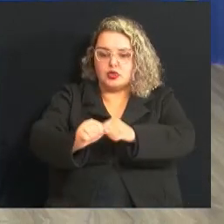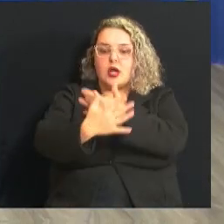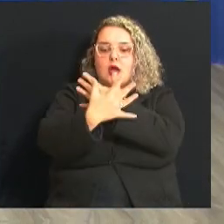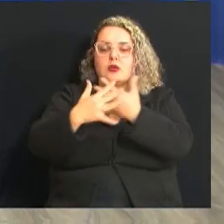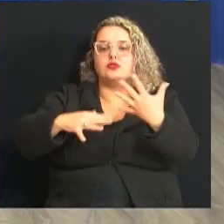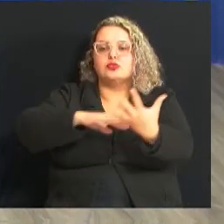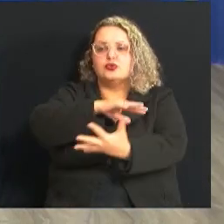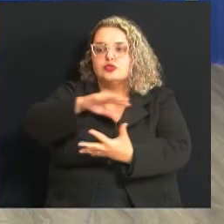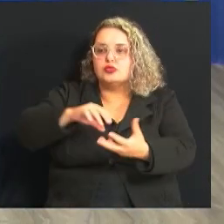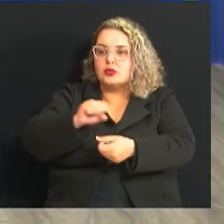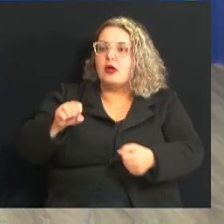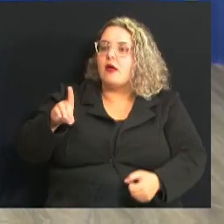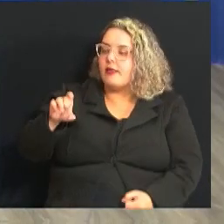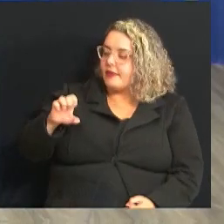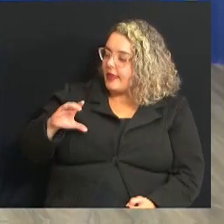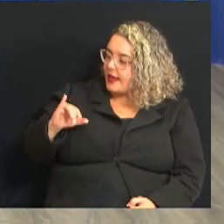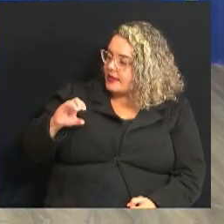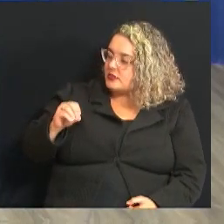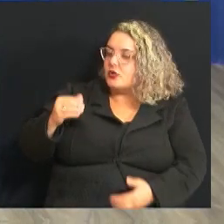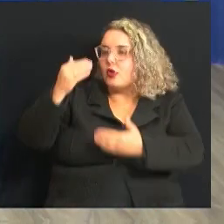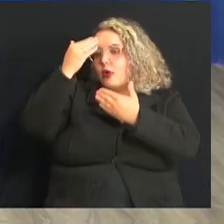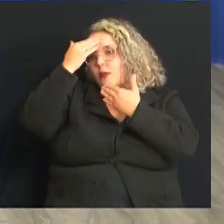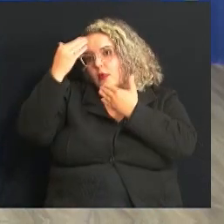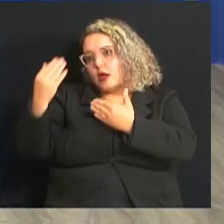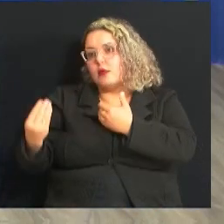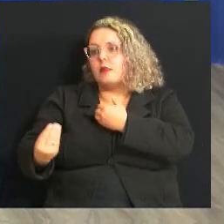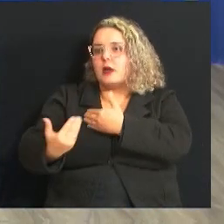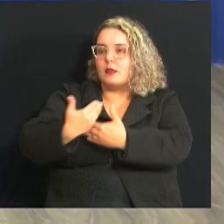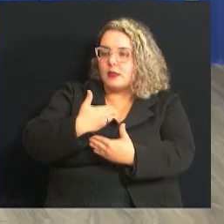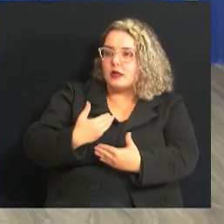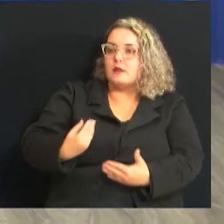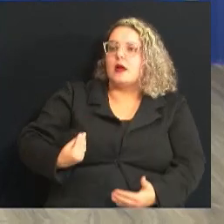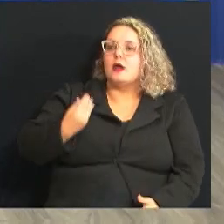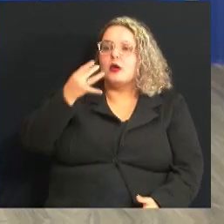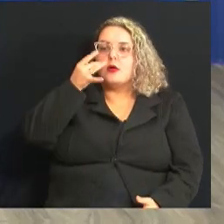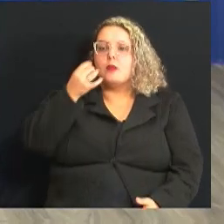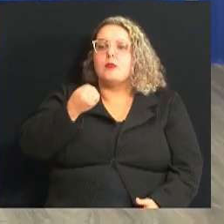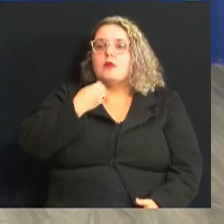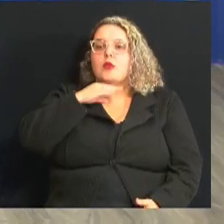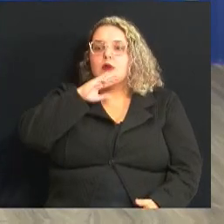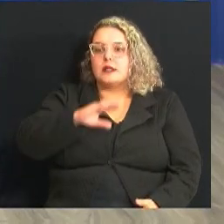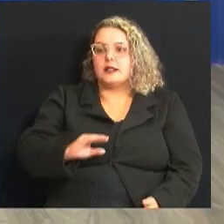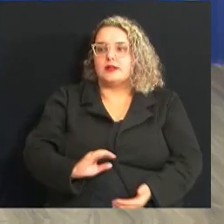Décio, muito obrigada pela sua participação com a gente ao vivo aqui. Uma boa tarde.